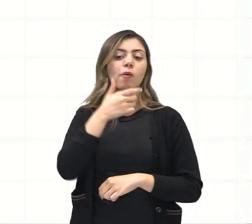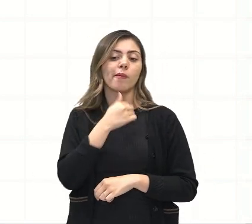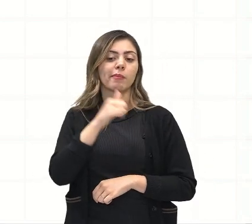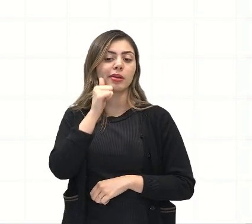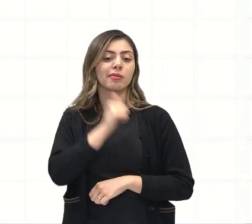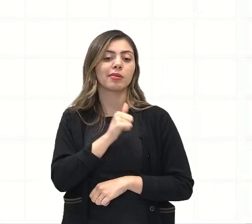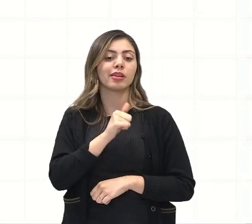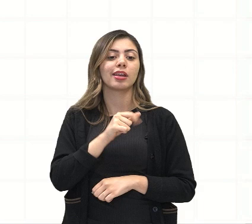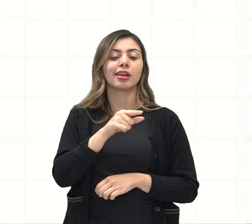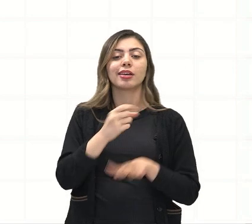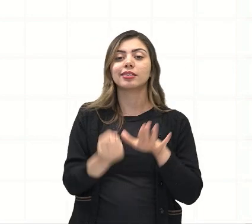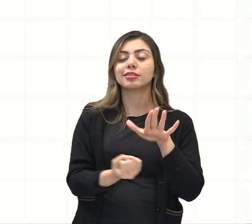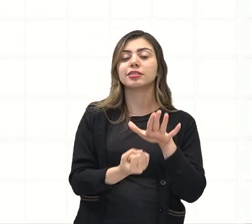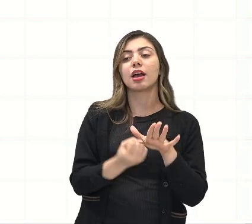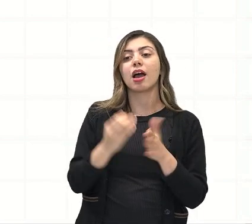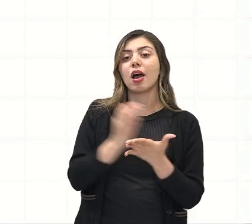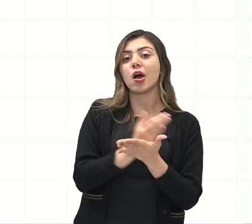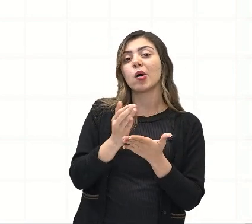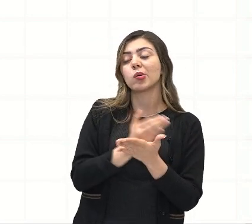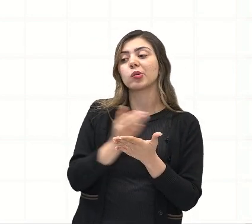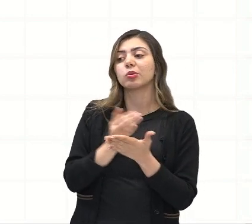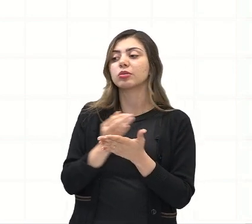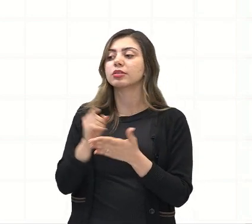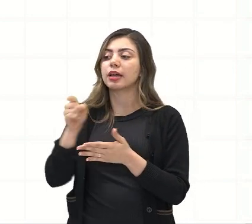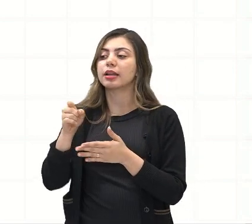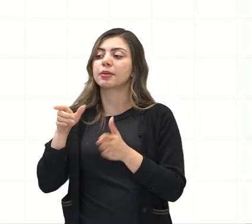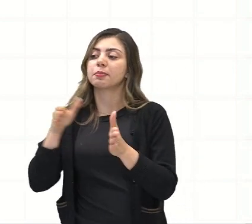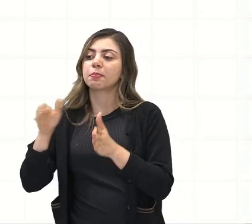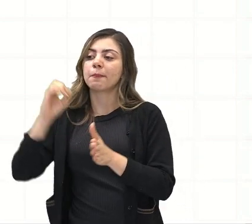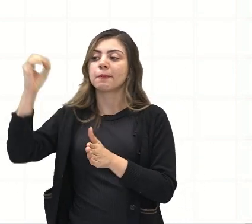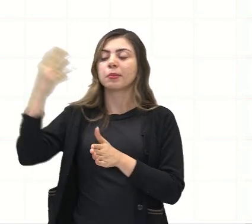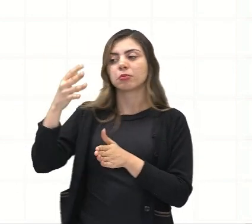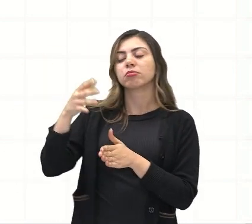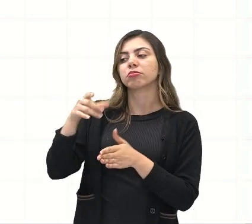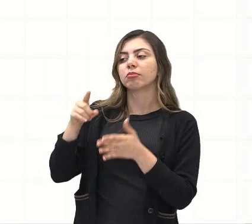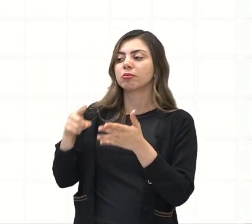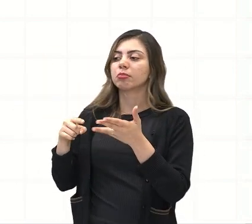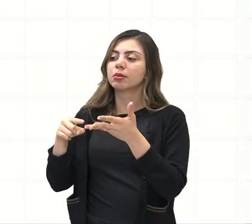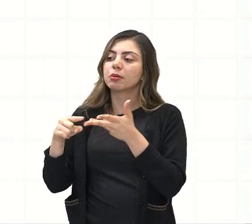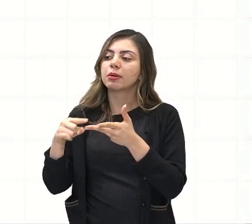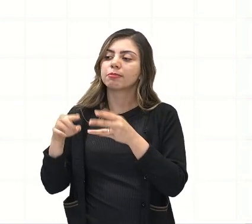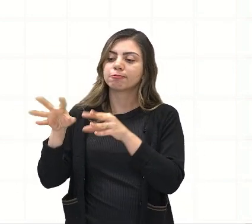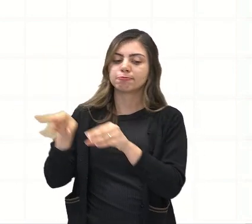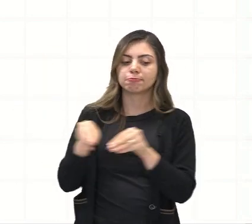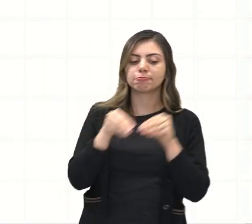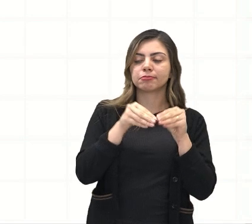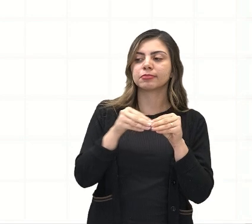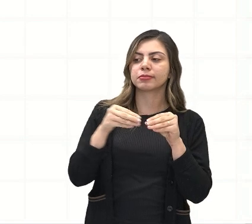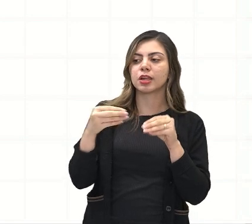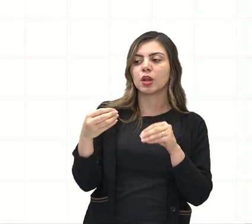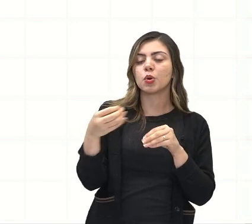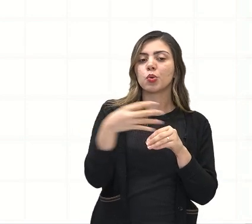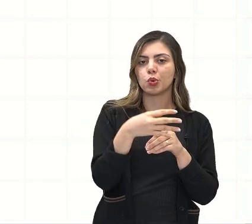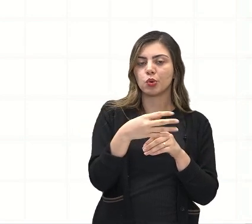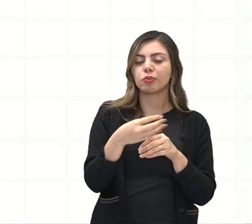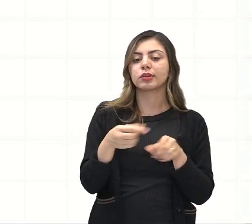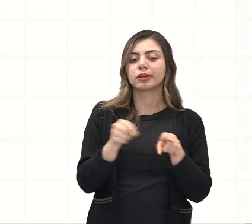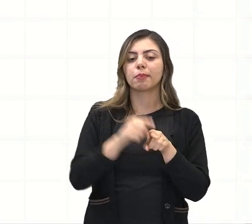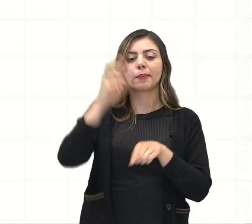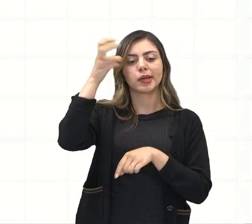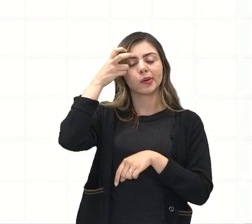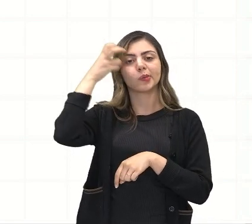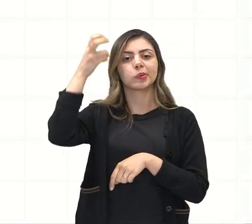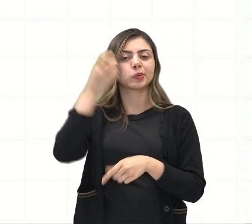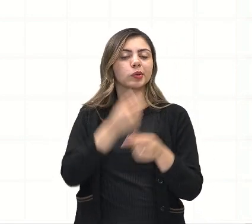adotaram alguns dos ideais iluministas e implementaram mudanças culturais